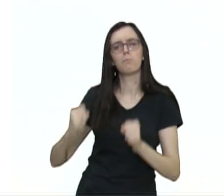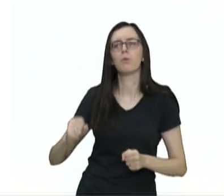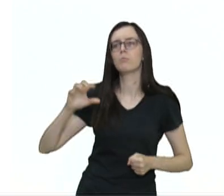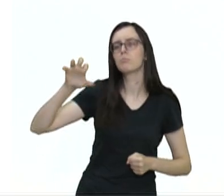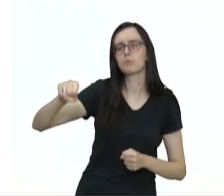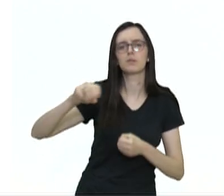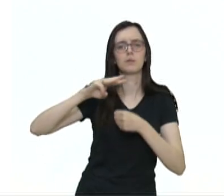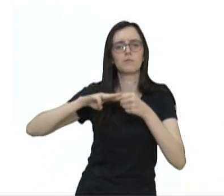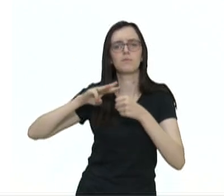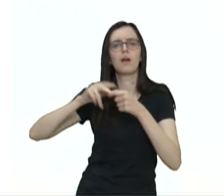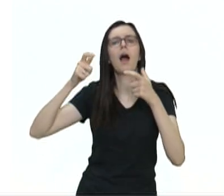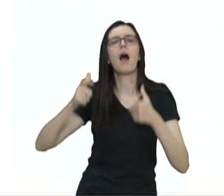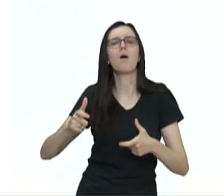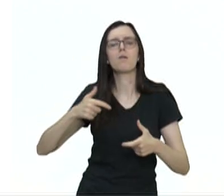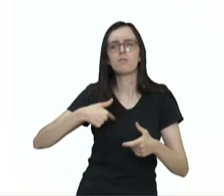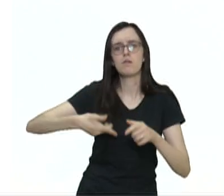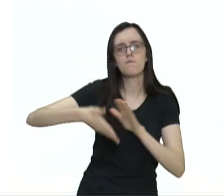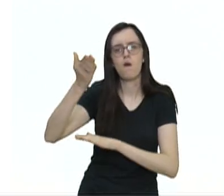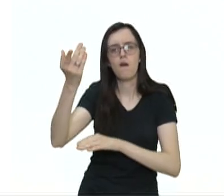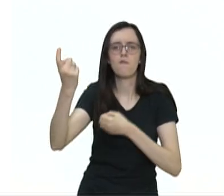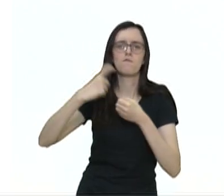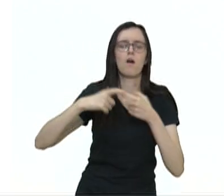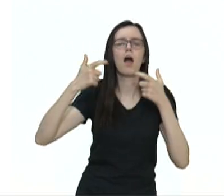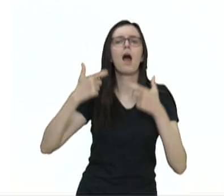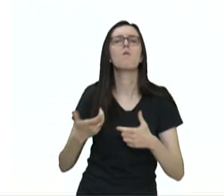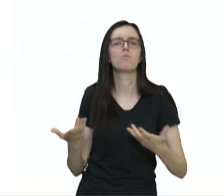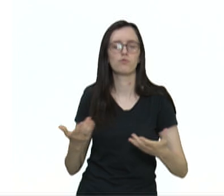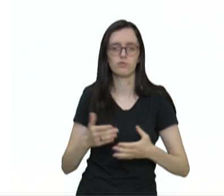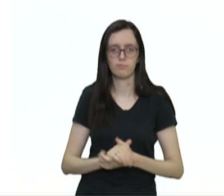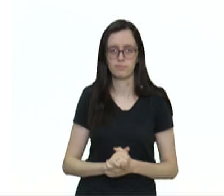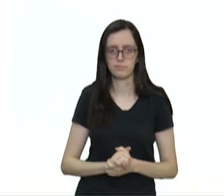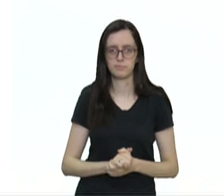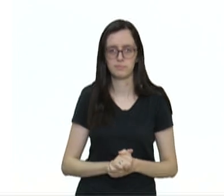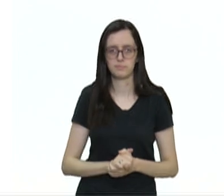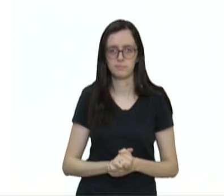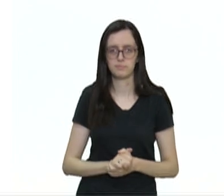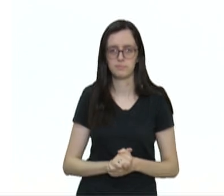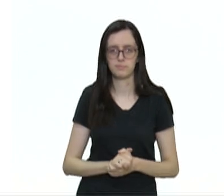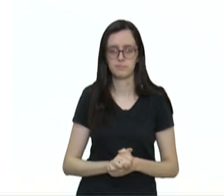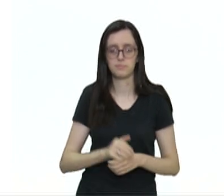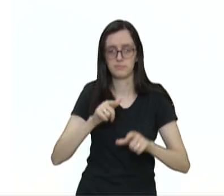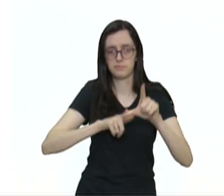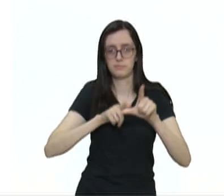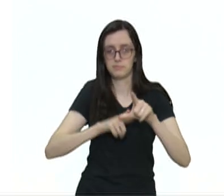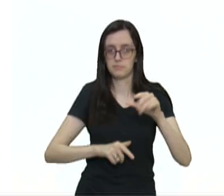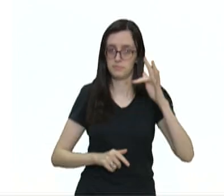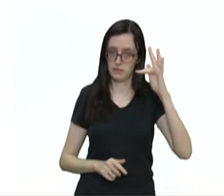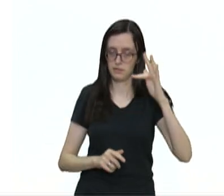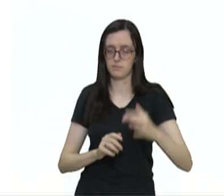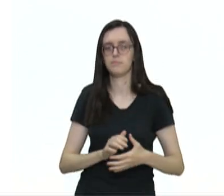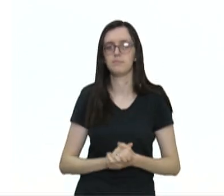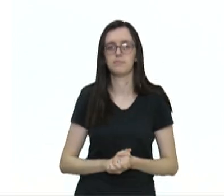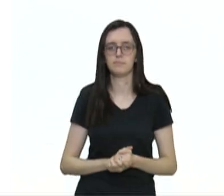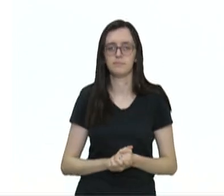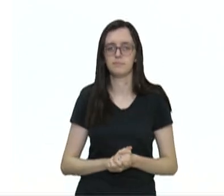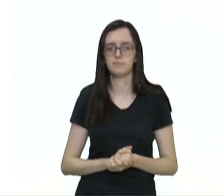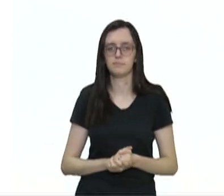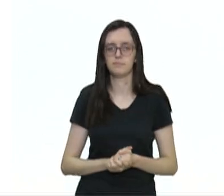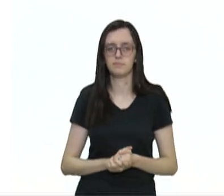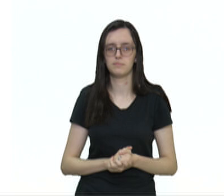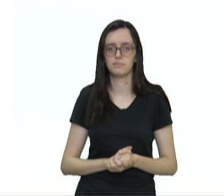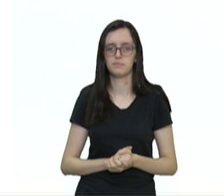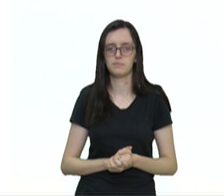van para ir e voltar? Onde é que eu pego essa van? E a F. Where can I buy tickets for